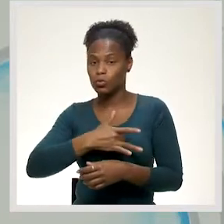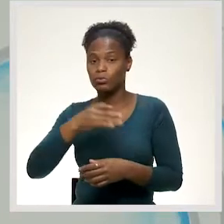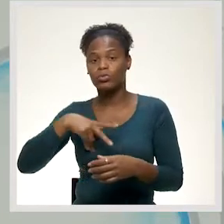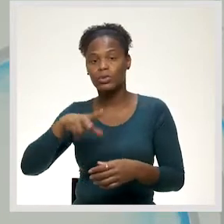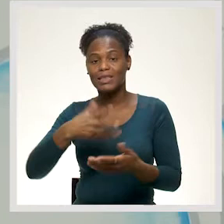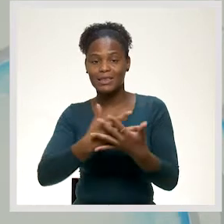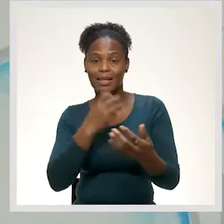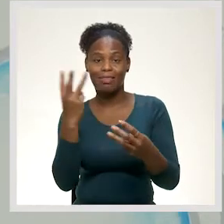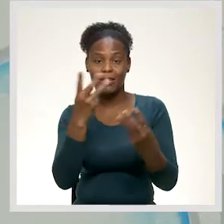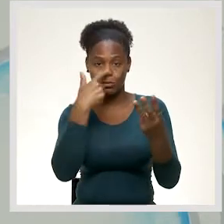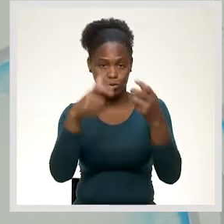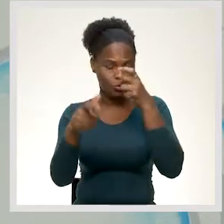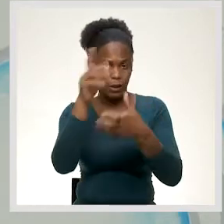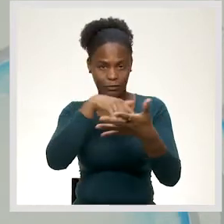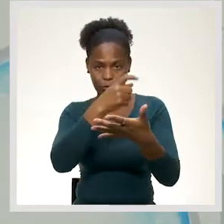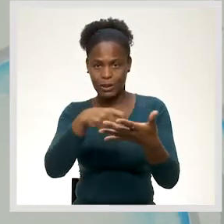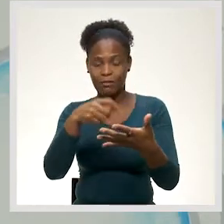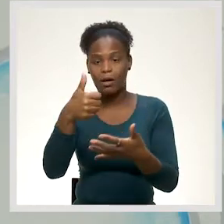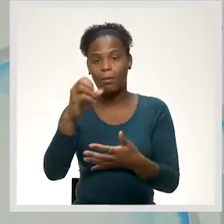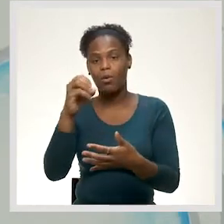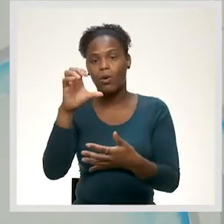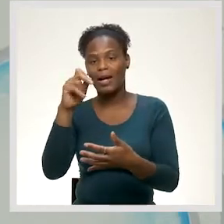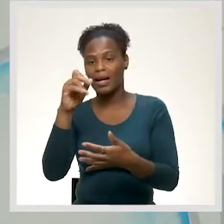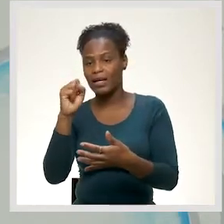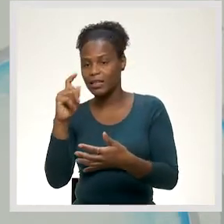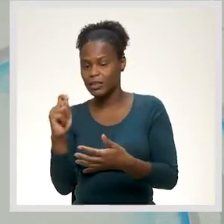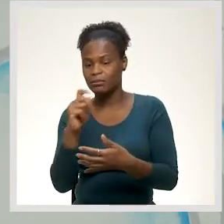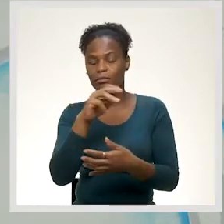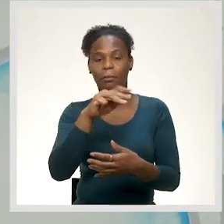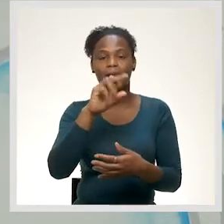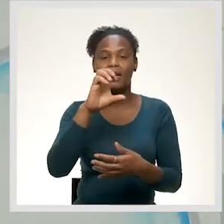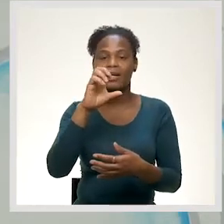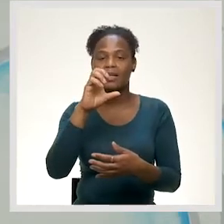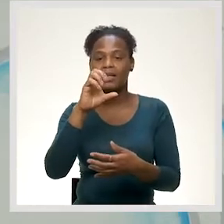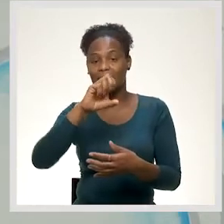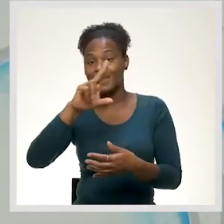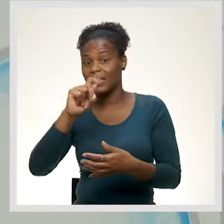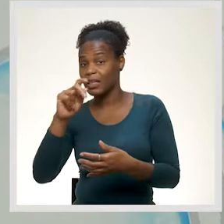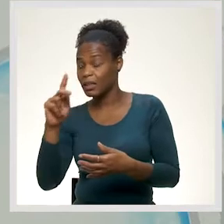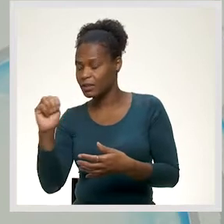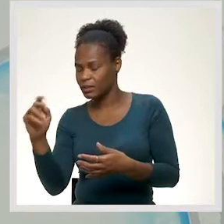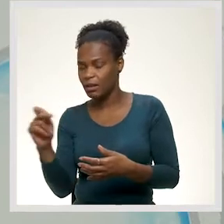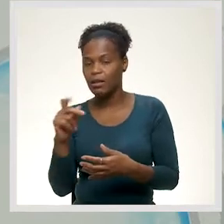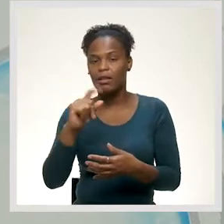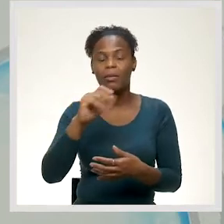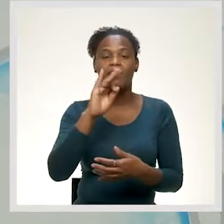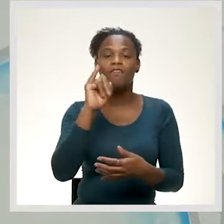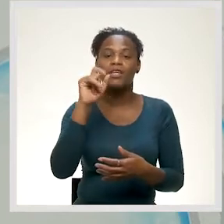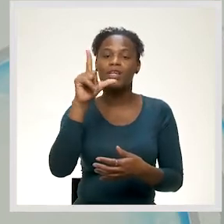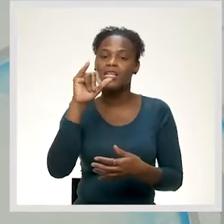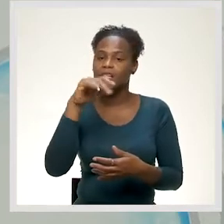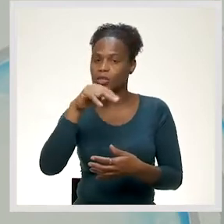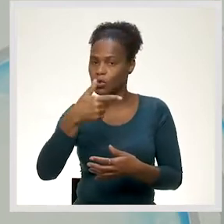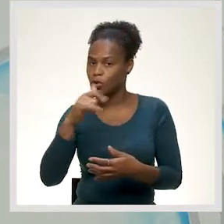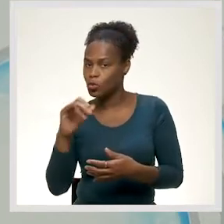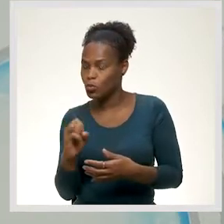eles o Bocage, a Marquesa de Alorna e também o Filinto Elísio. Para o estudo da literatura